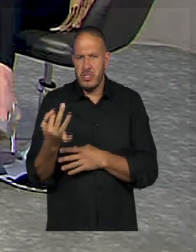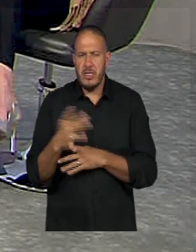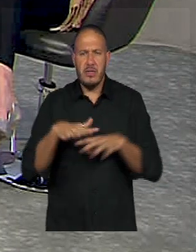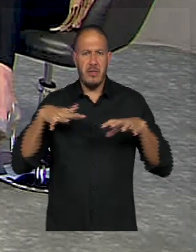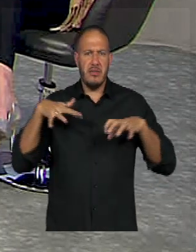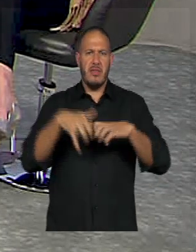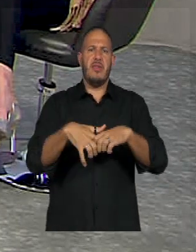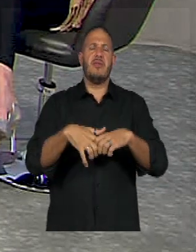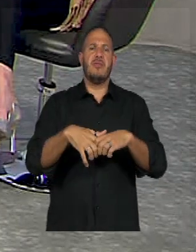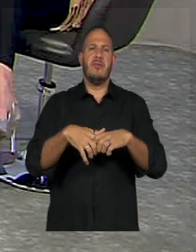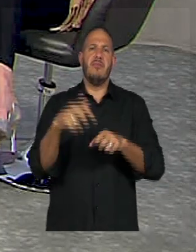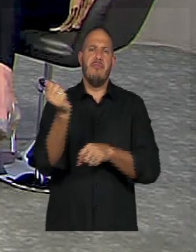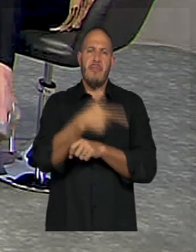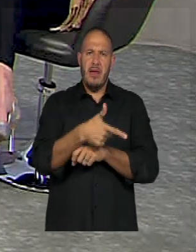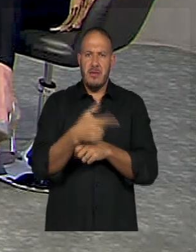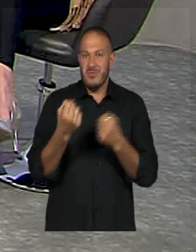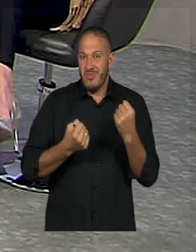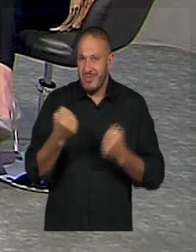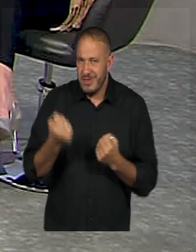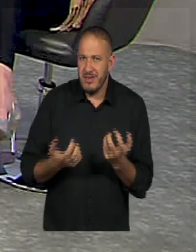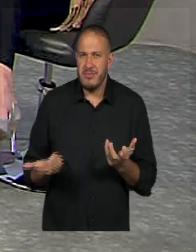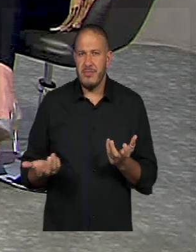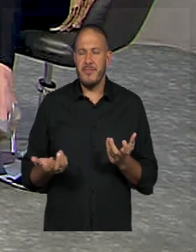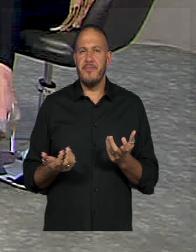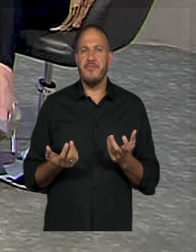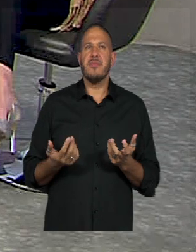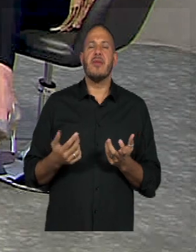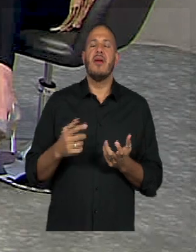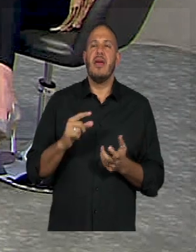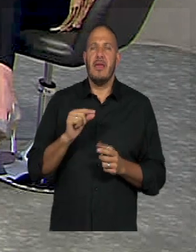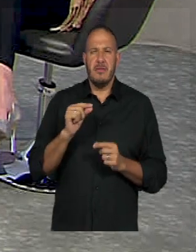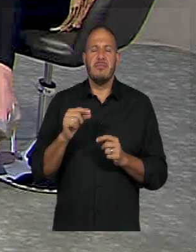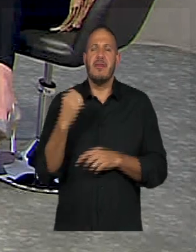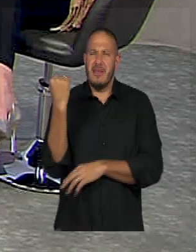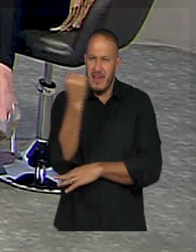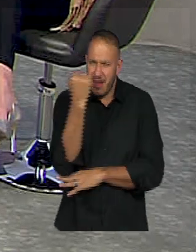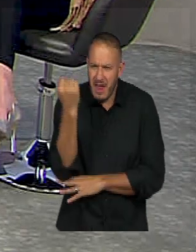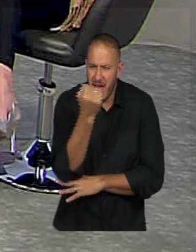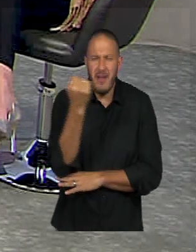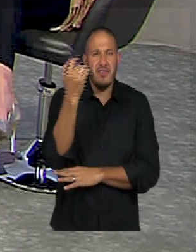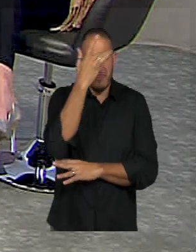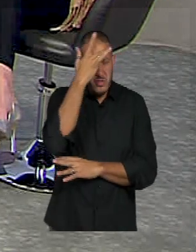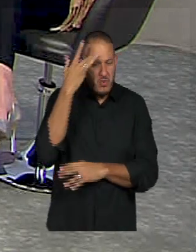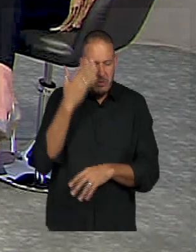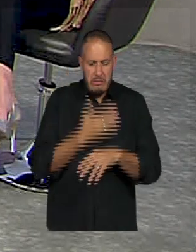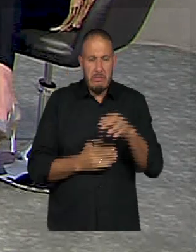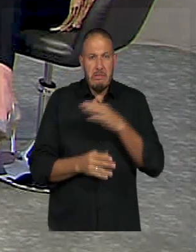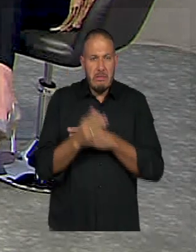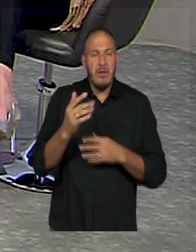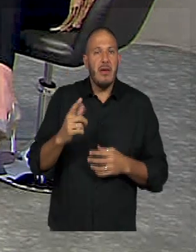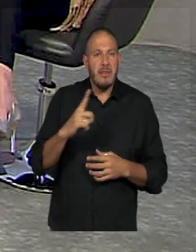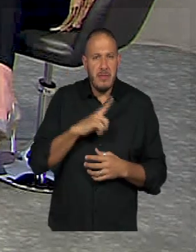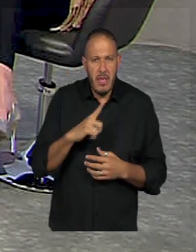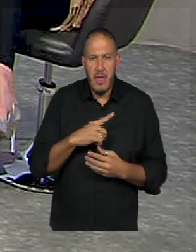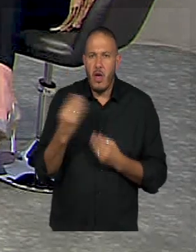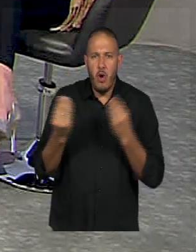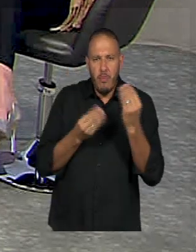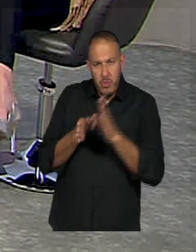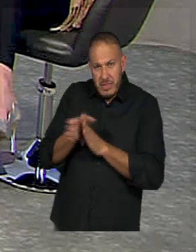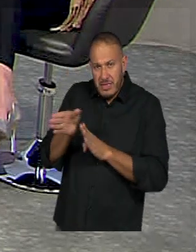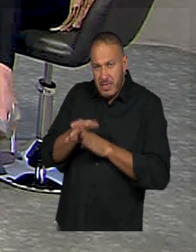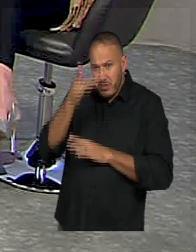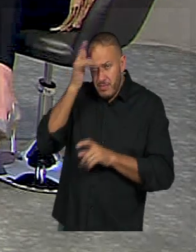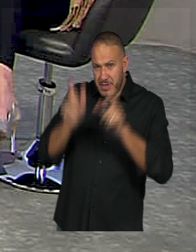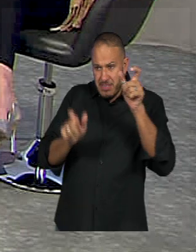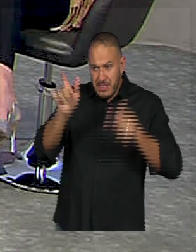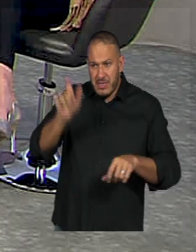carro. Ok? Uhum. As sequelas são graves, existe uma orientação para esses motociclistas,